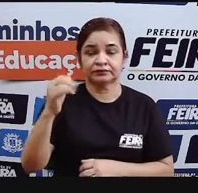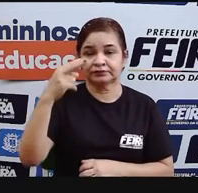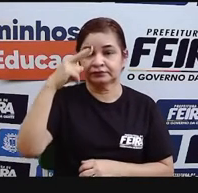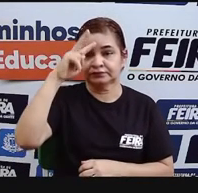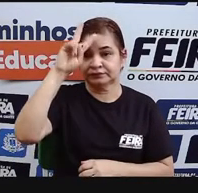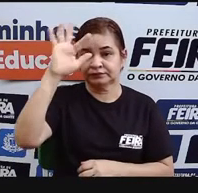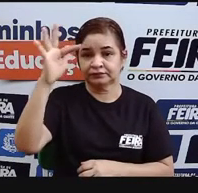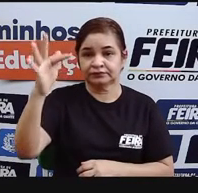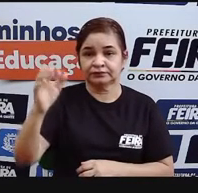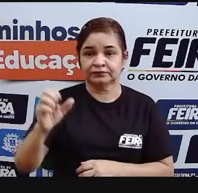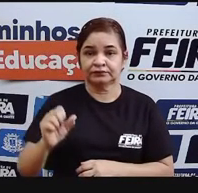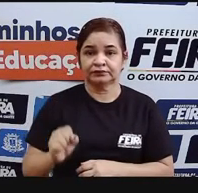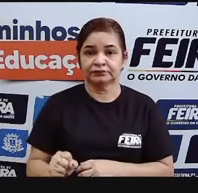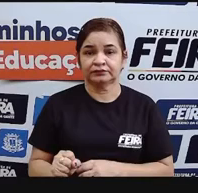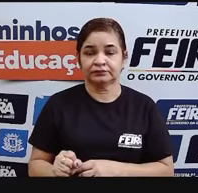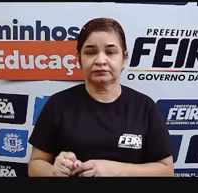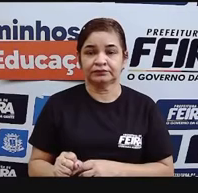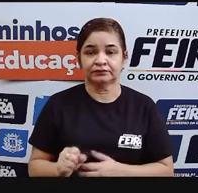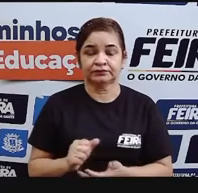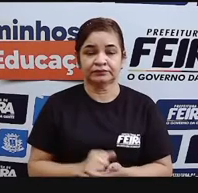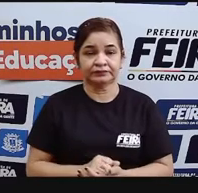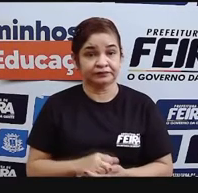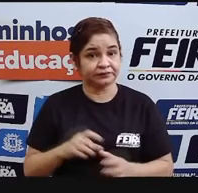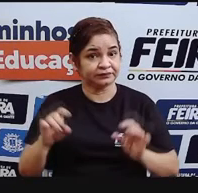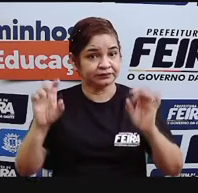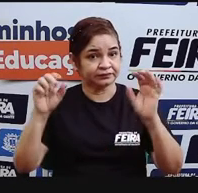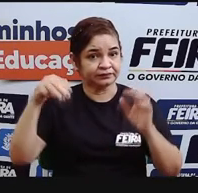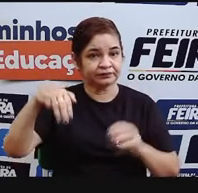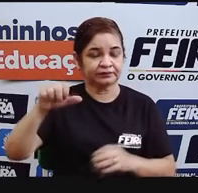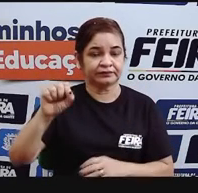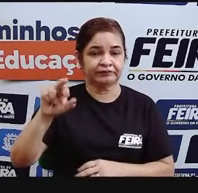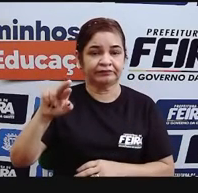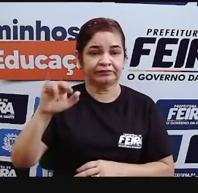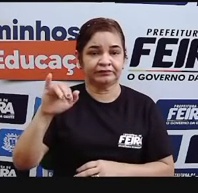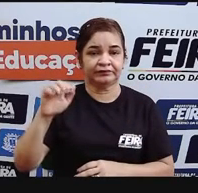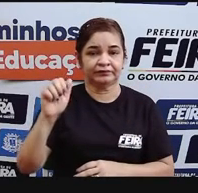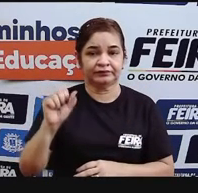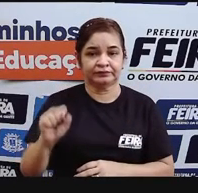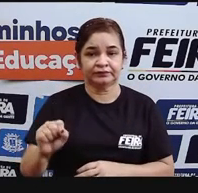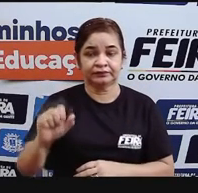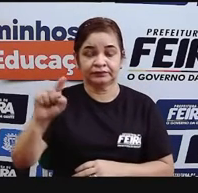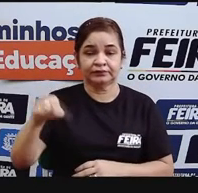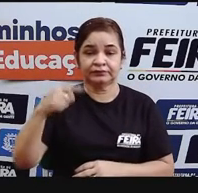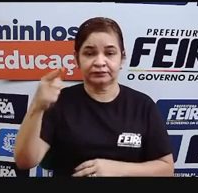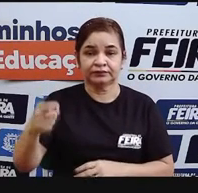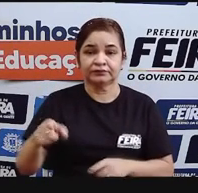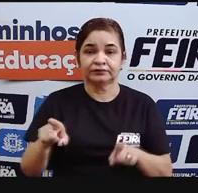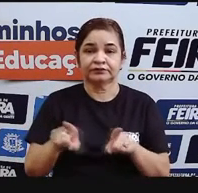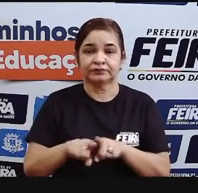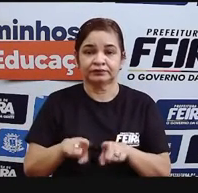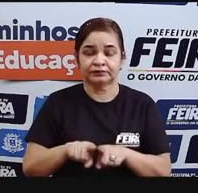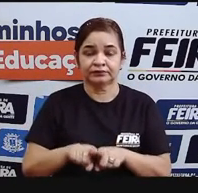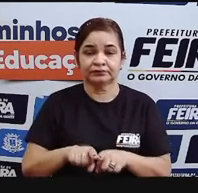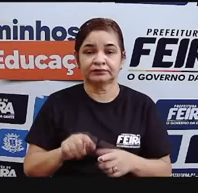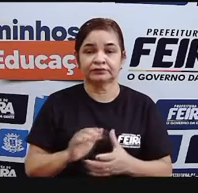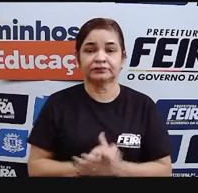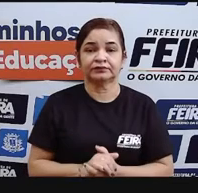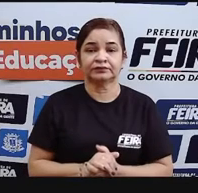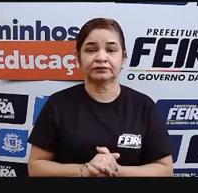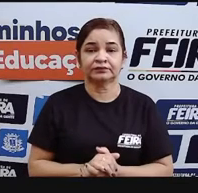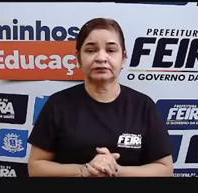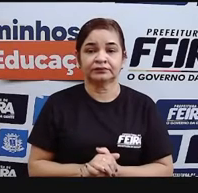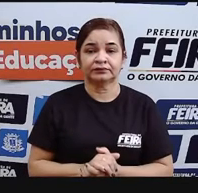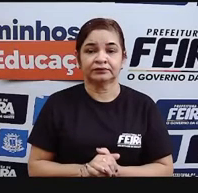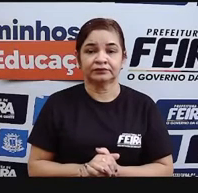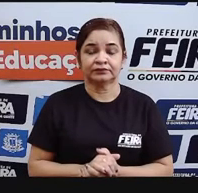de Feira de Santana, em especial aí a Maria Quitéria, e conhecer algumas outras Marias. E